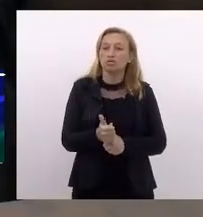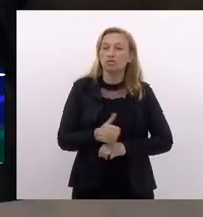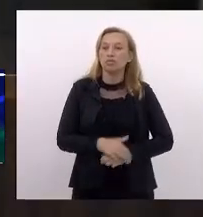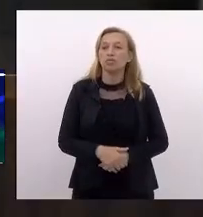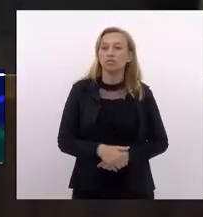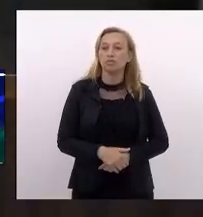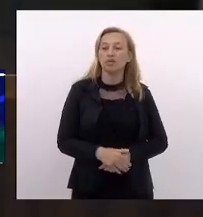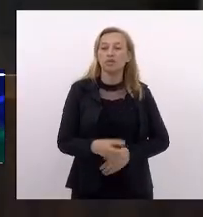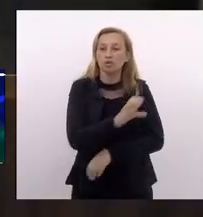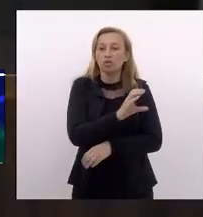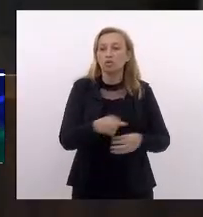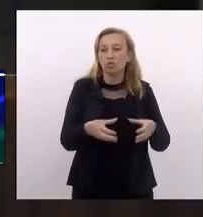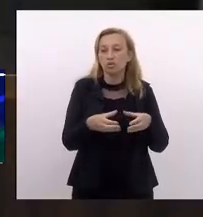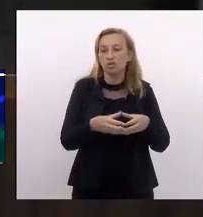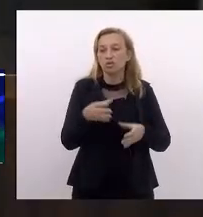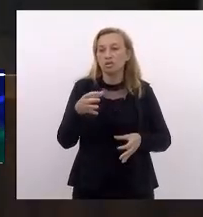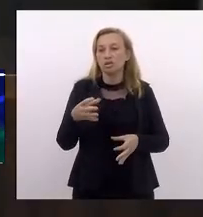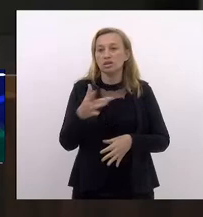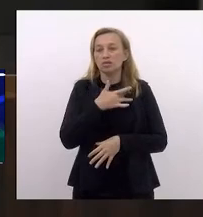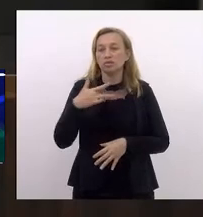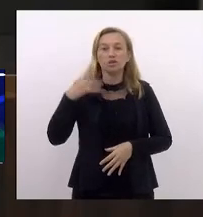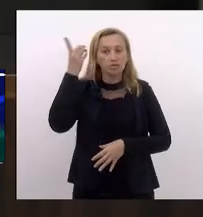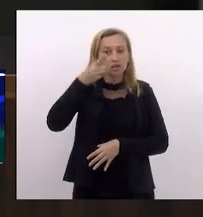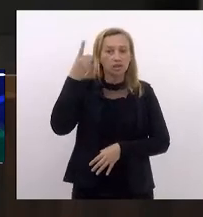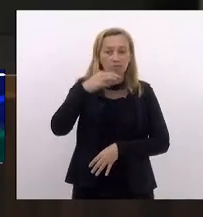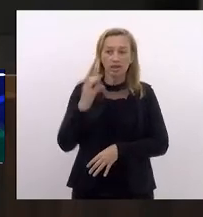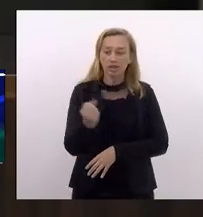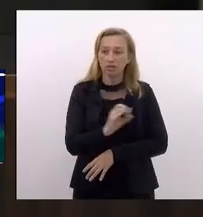da comissão de saúde deputada Martha Rocha